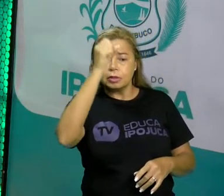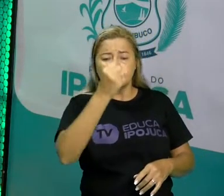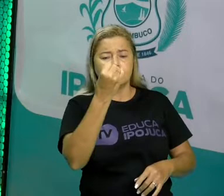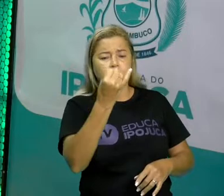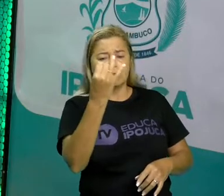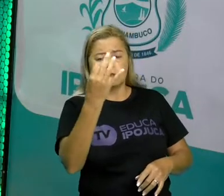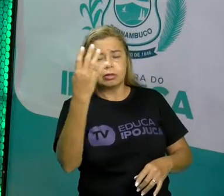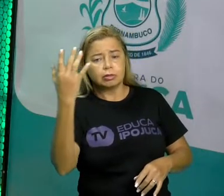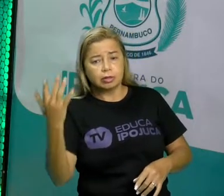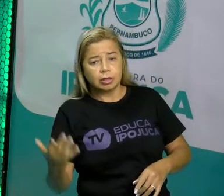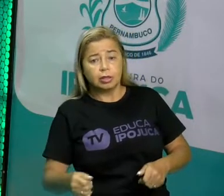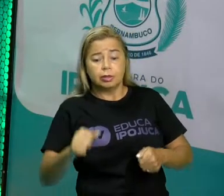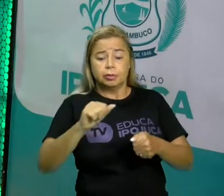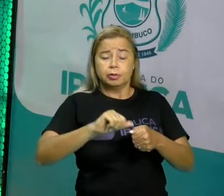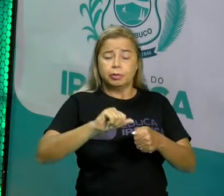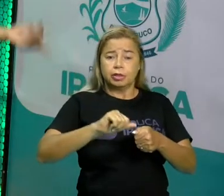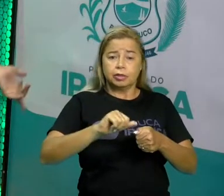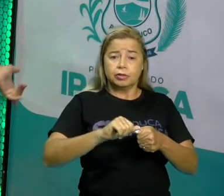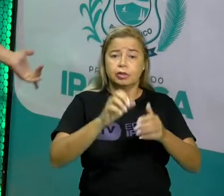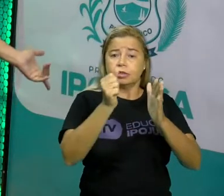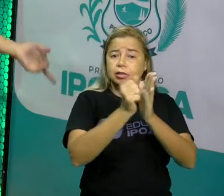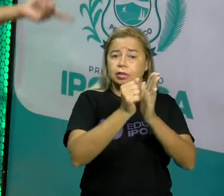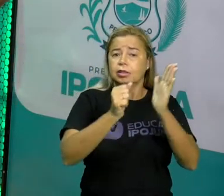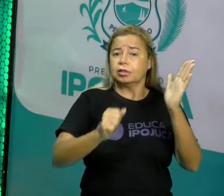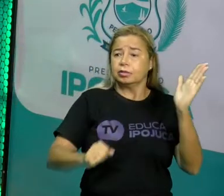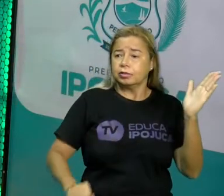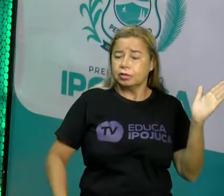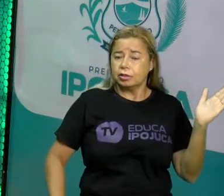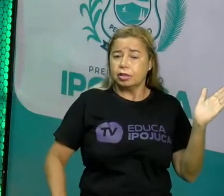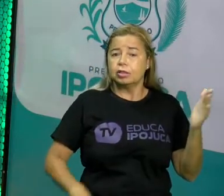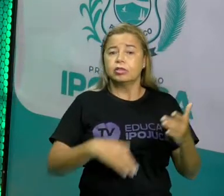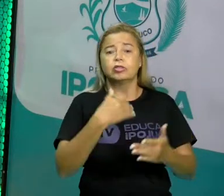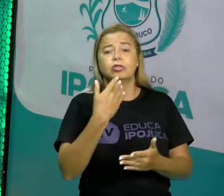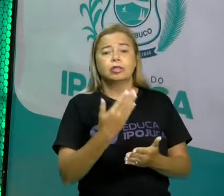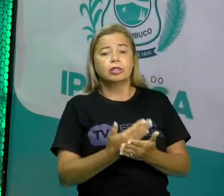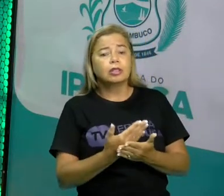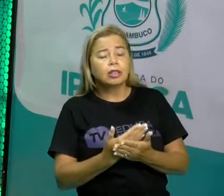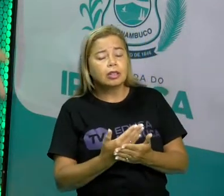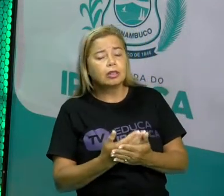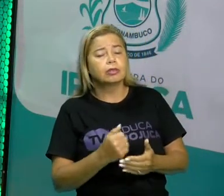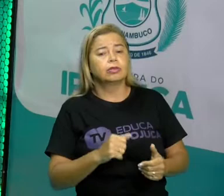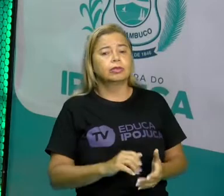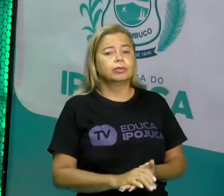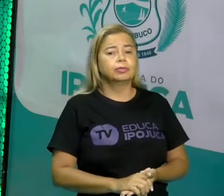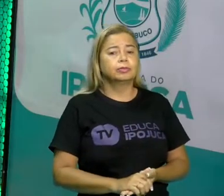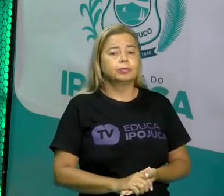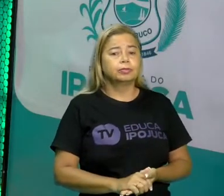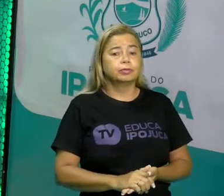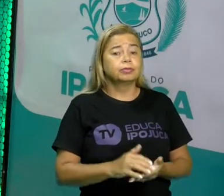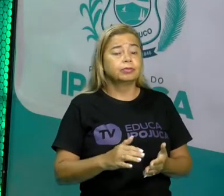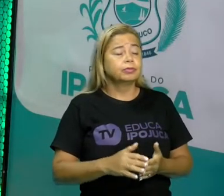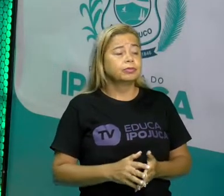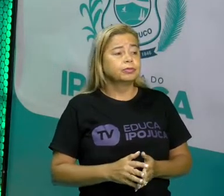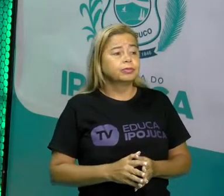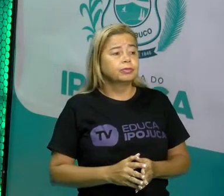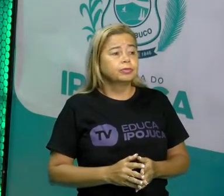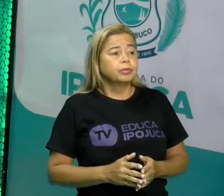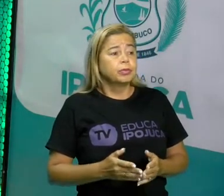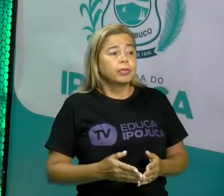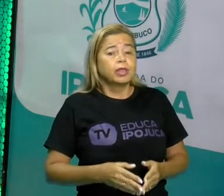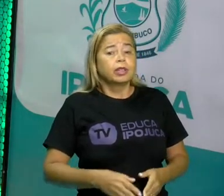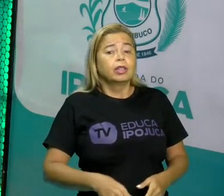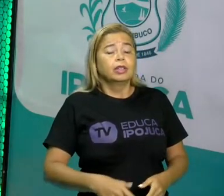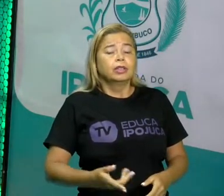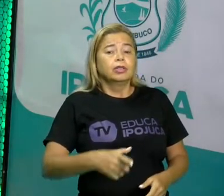as atividades que vamos ter ao longo das nossas atividades que vem por aí. Voltando aqui, nós